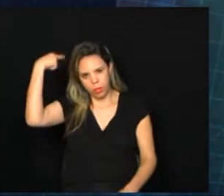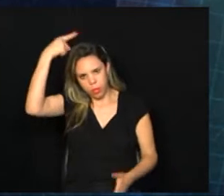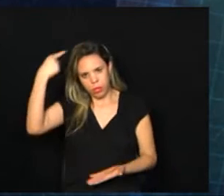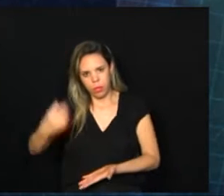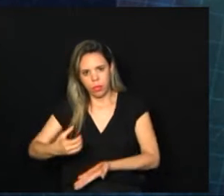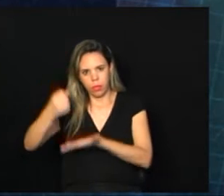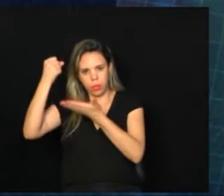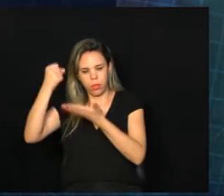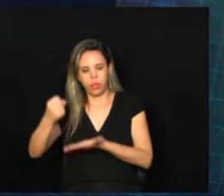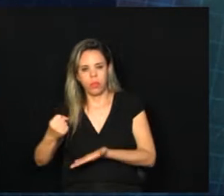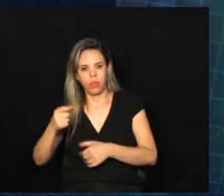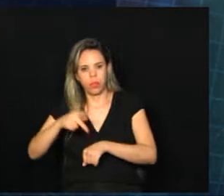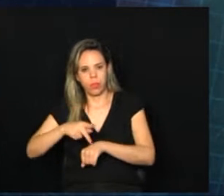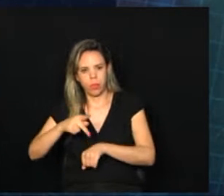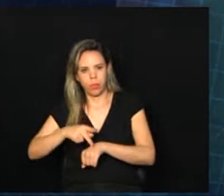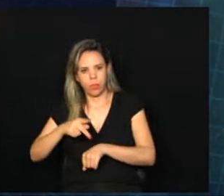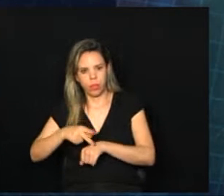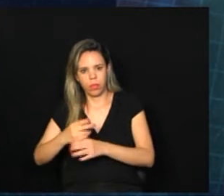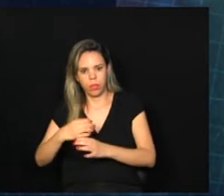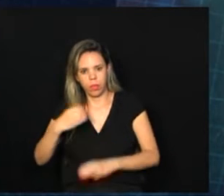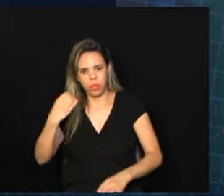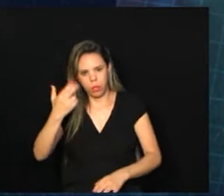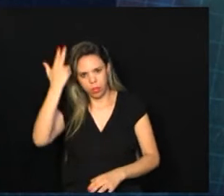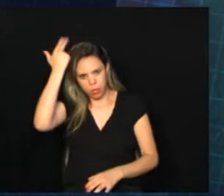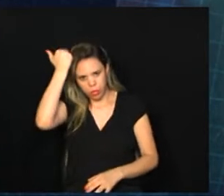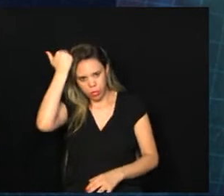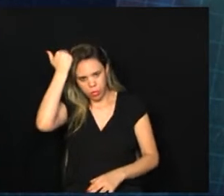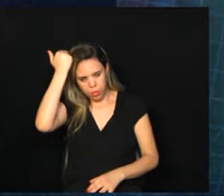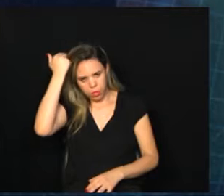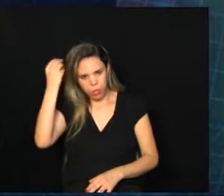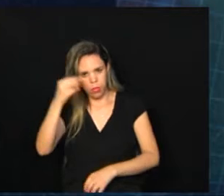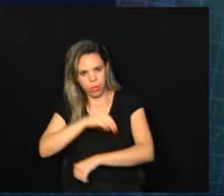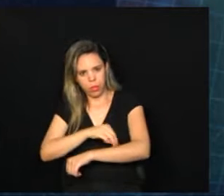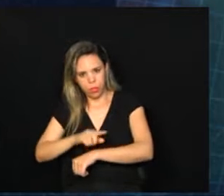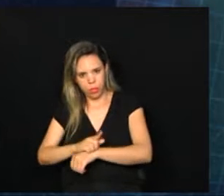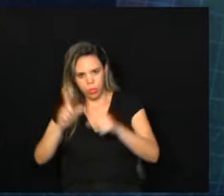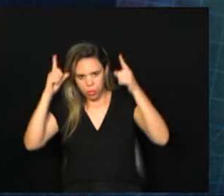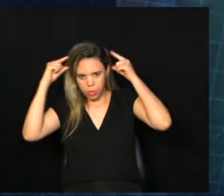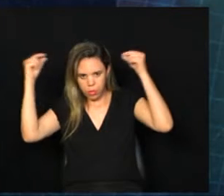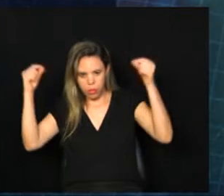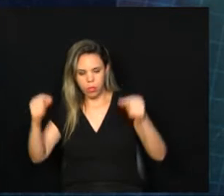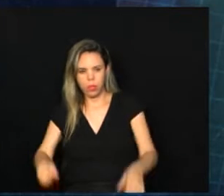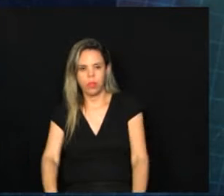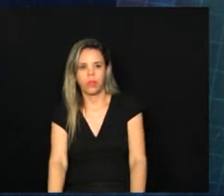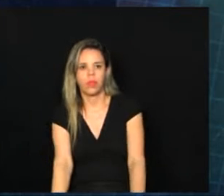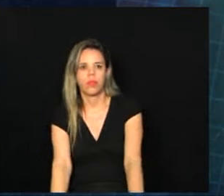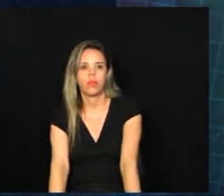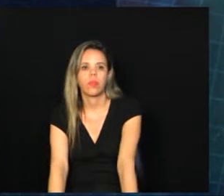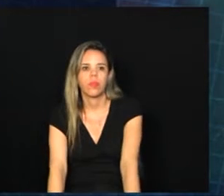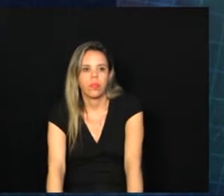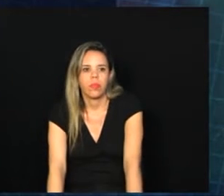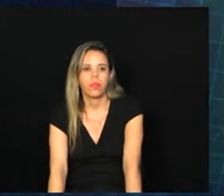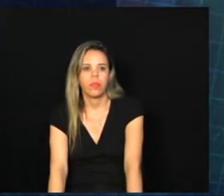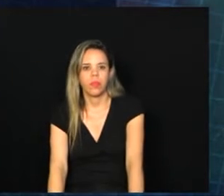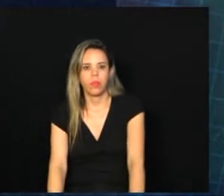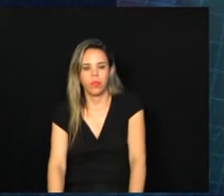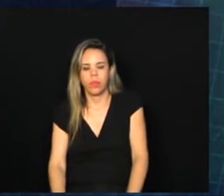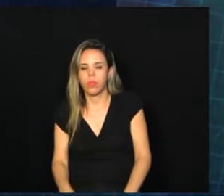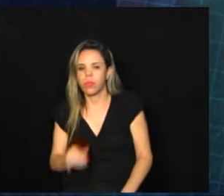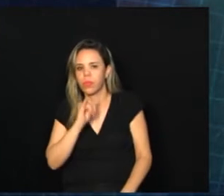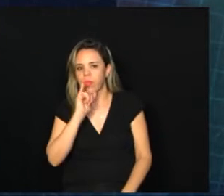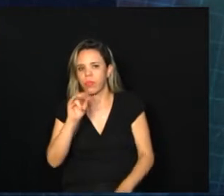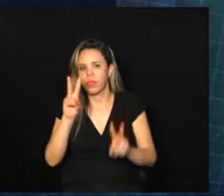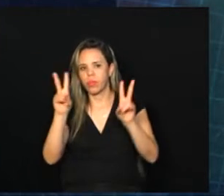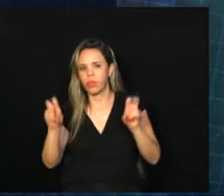Nogueira, Santo Antônio de Posse, Pedreira, Engenheiro Coelho, Morungaba e Olambra. Agora a gente vai falar